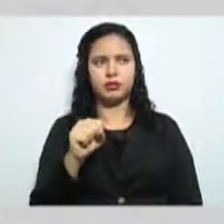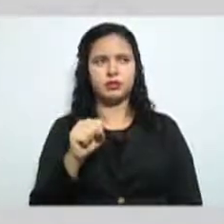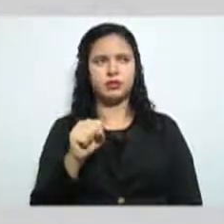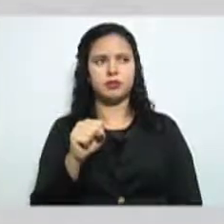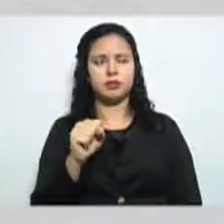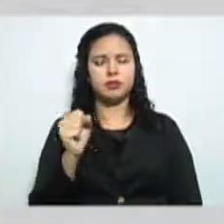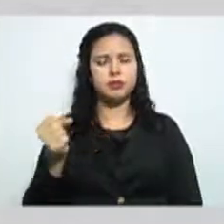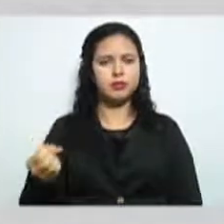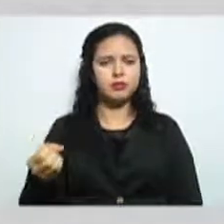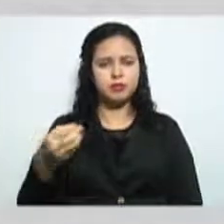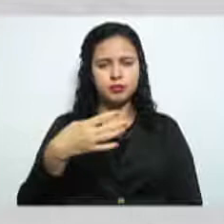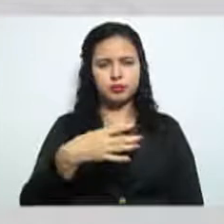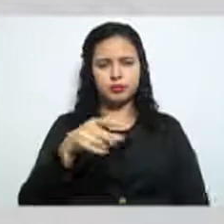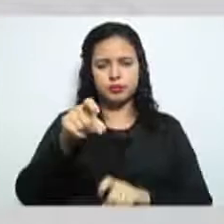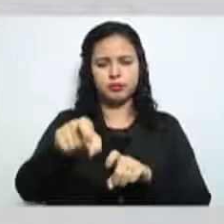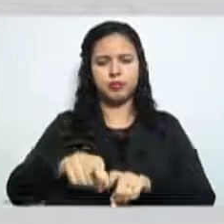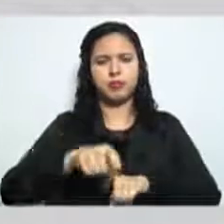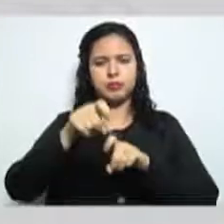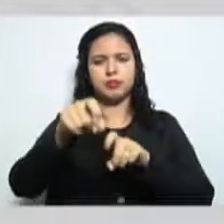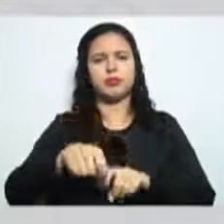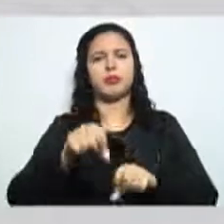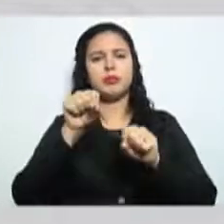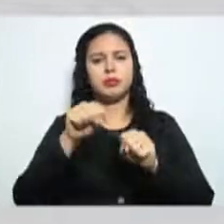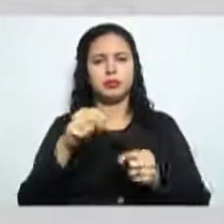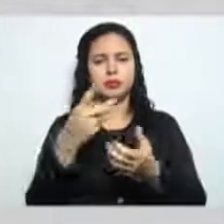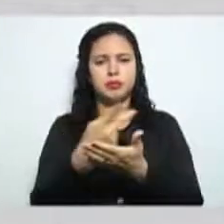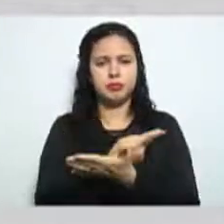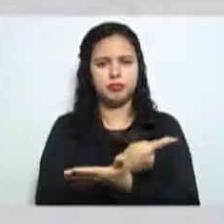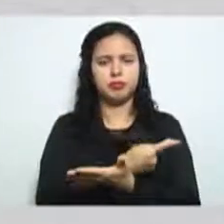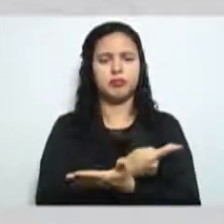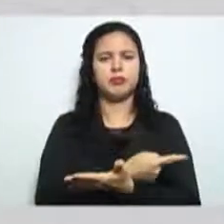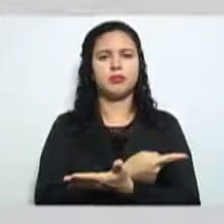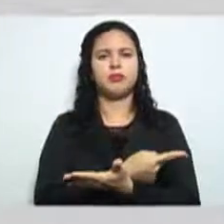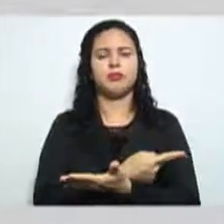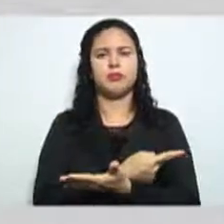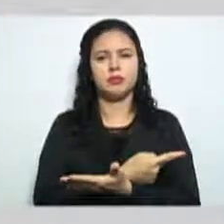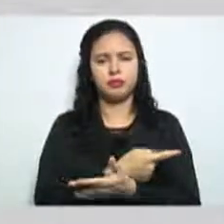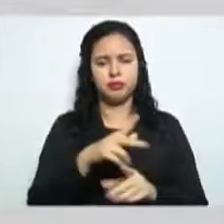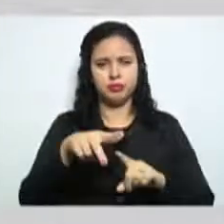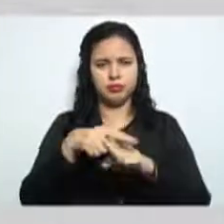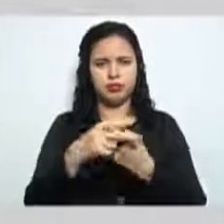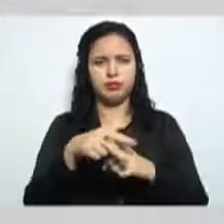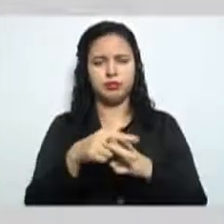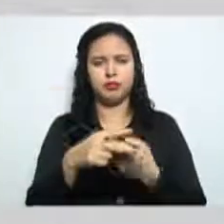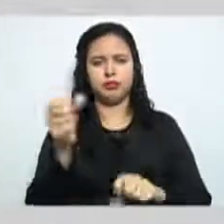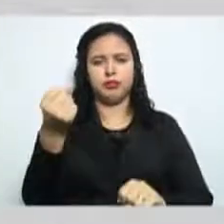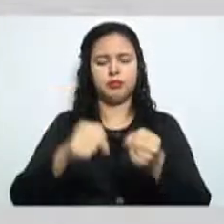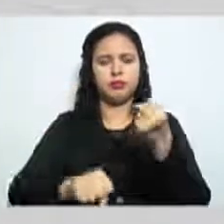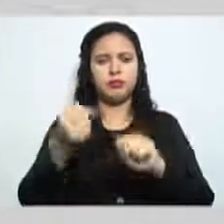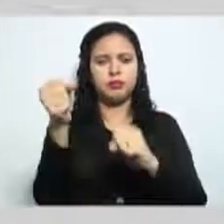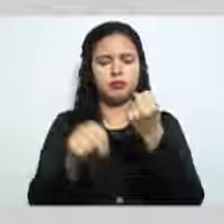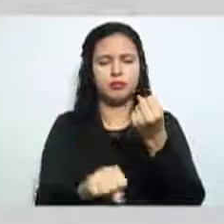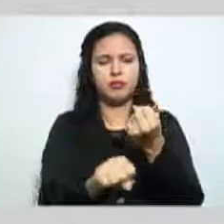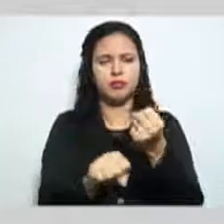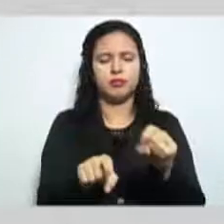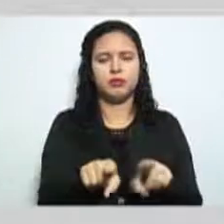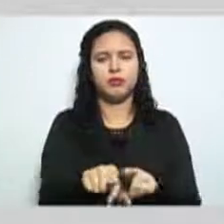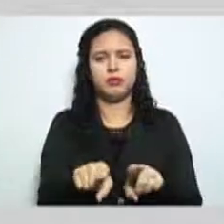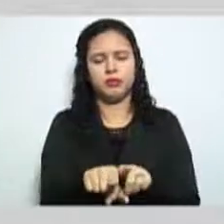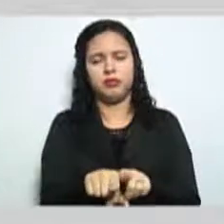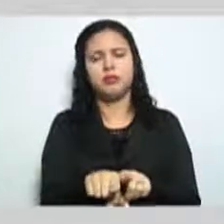A modernização da agricultura, ela pode acontecer também pela mecanização agrícola e pelo surgimento dos